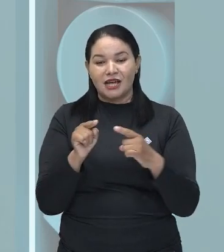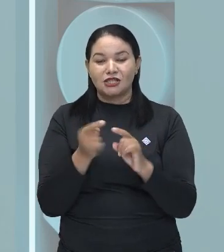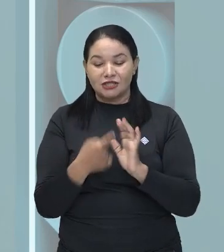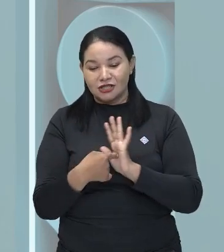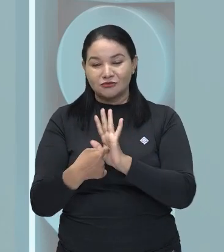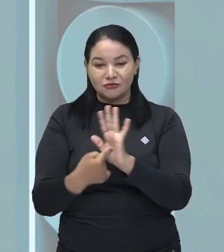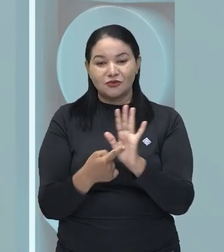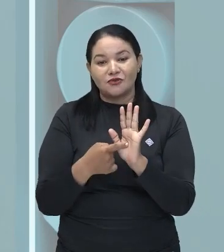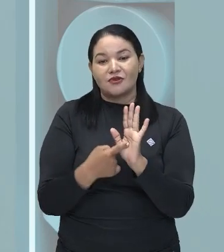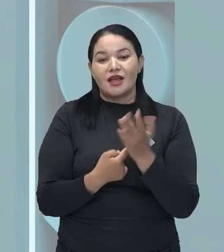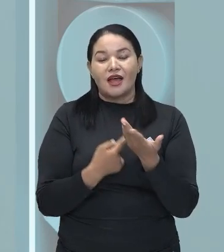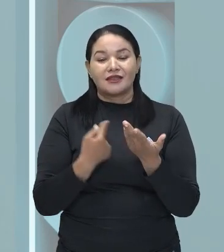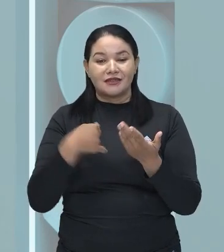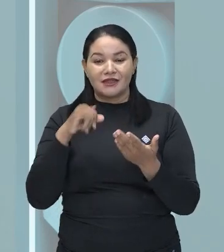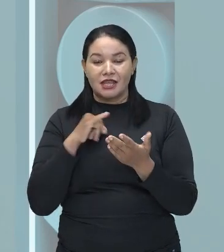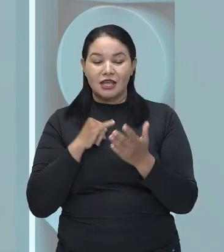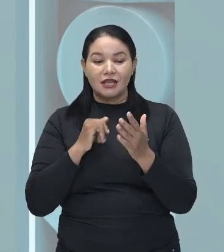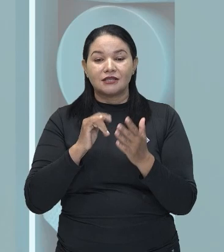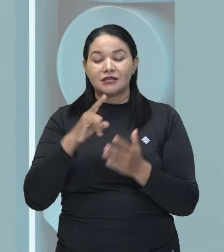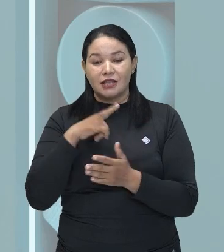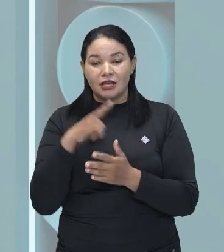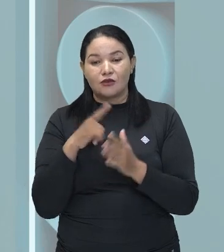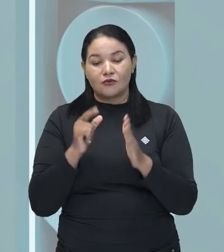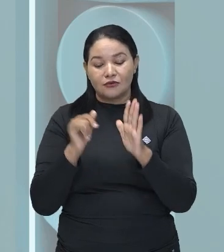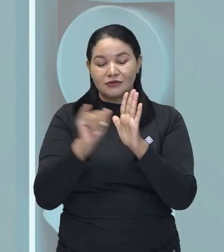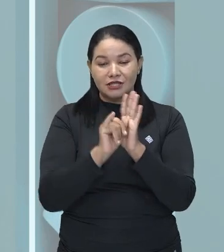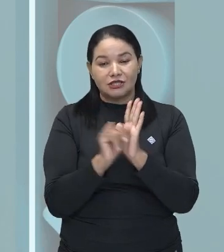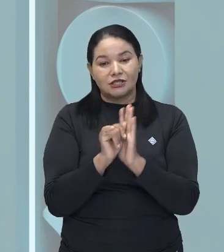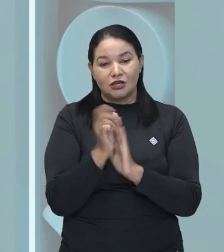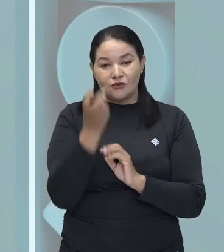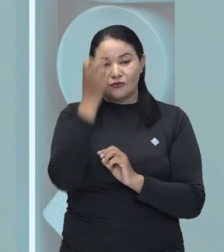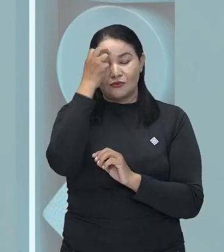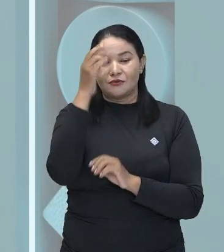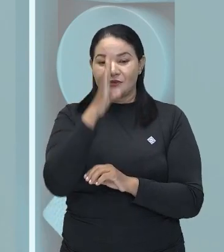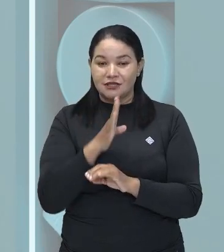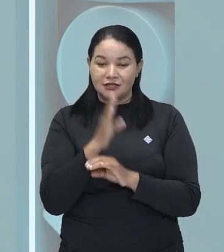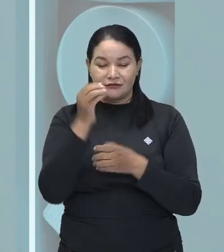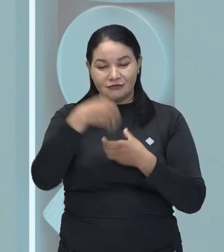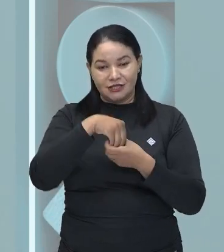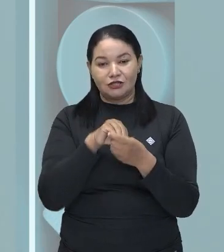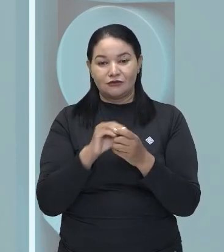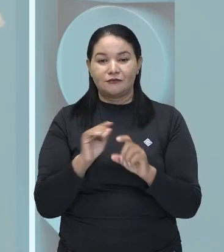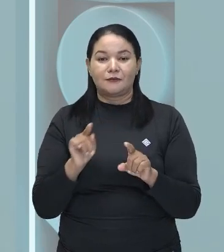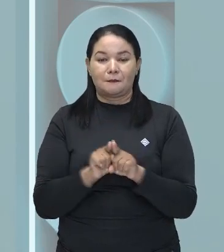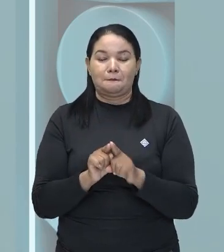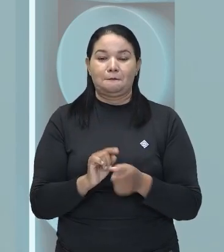trazem a identidade da cultura brasileira nas suas composições.